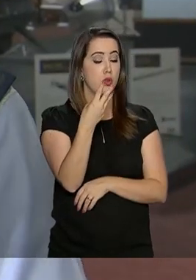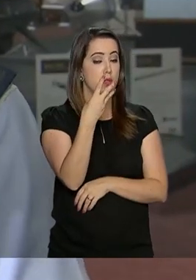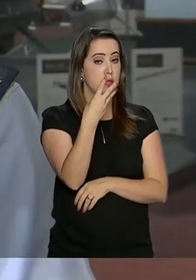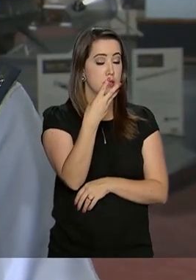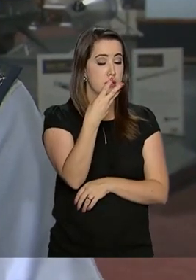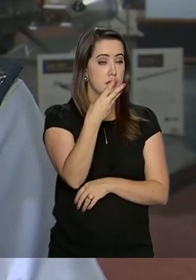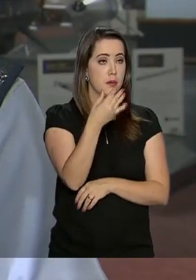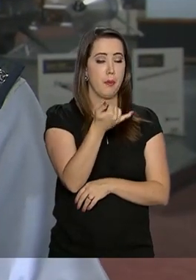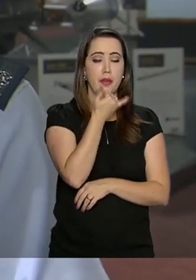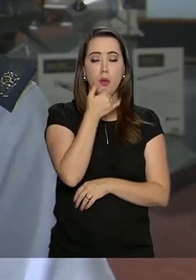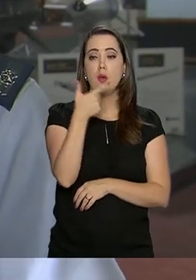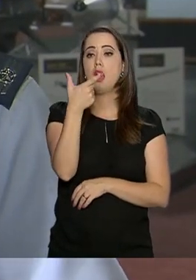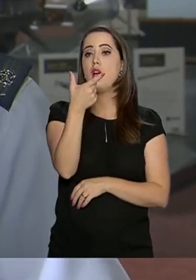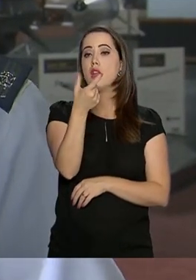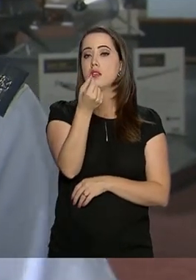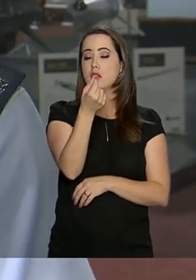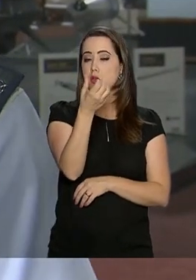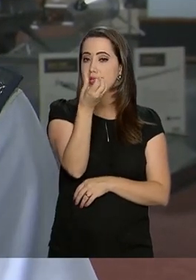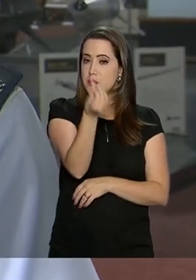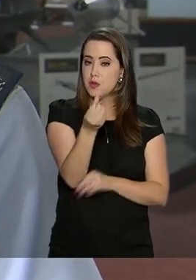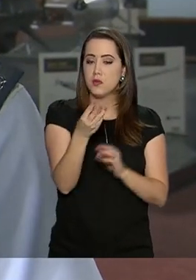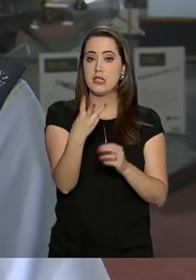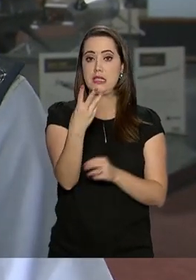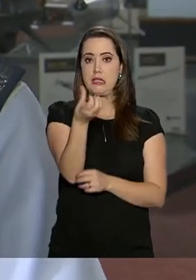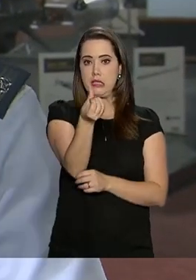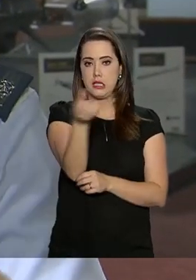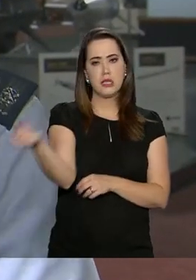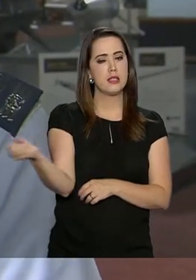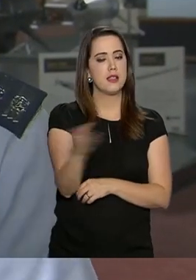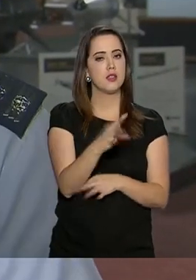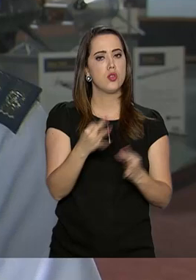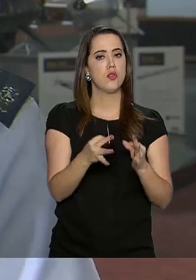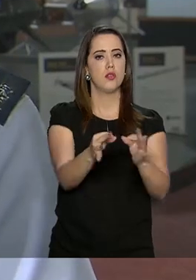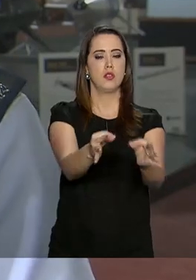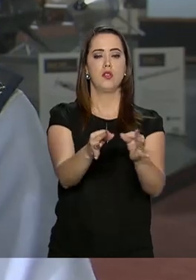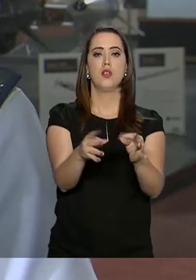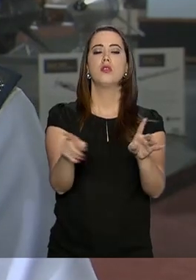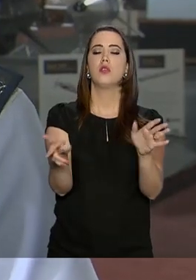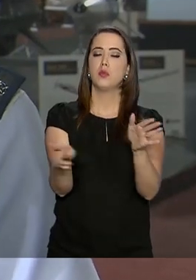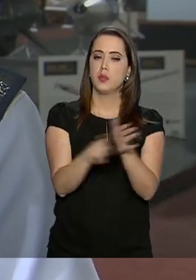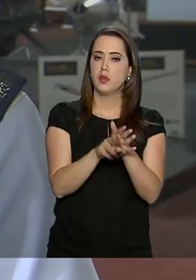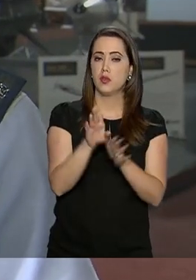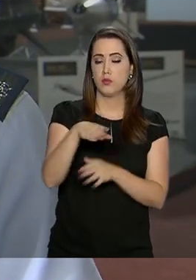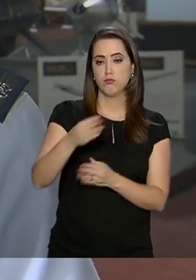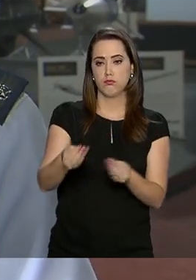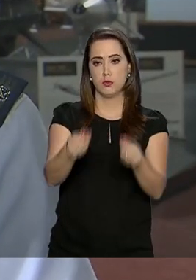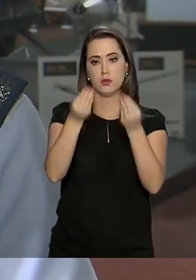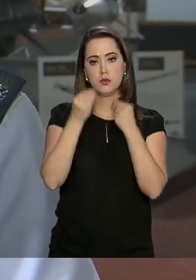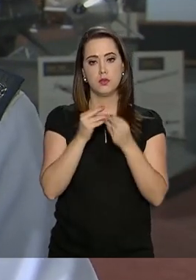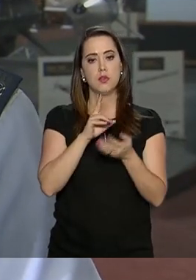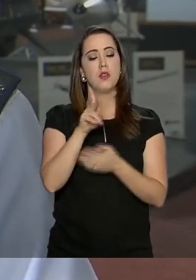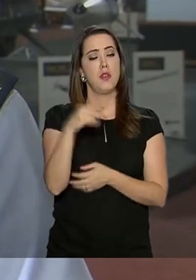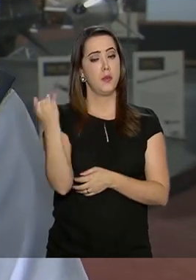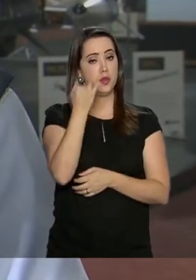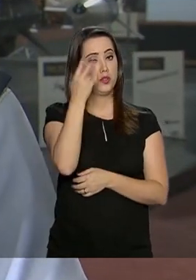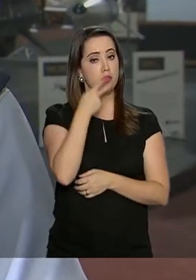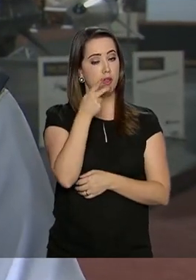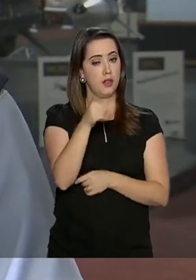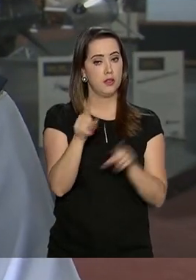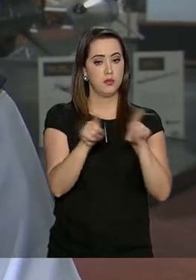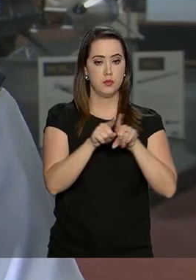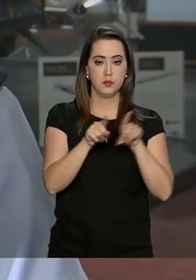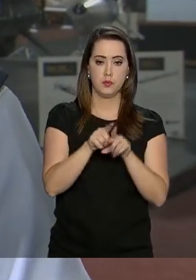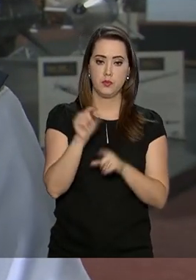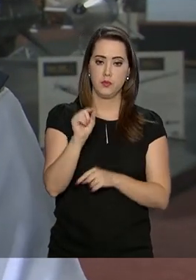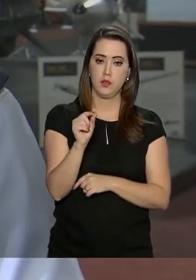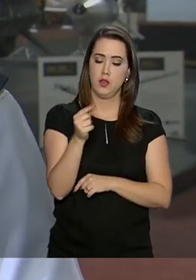36 serão entregues pela Saab / Embraer à Força Aérea Brasileira. Vale destacar aqui